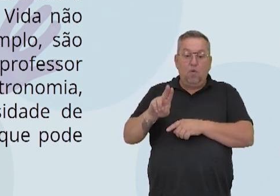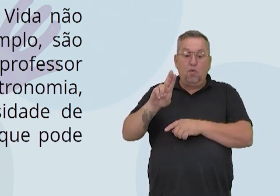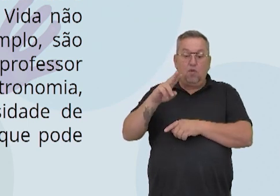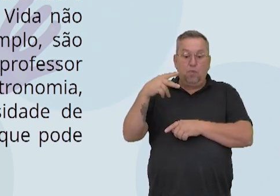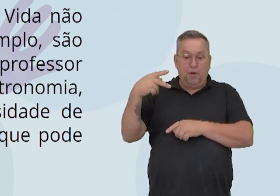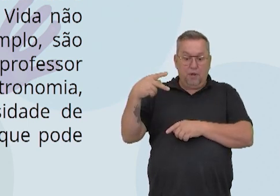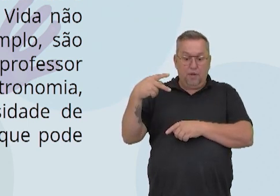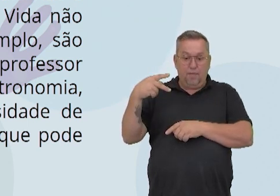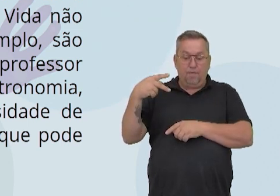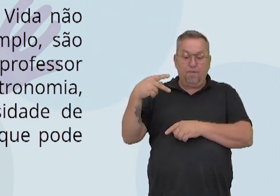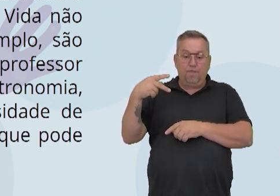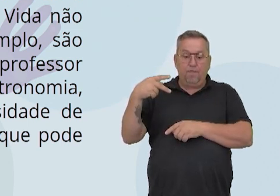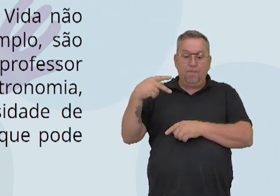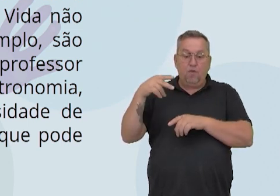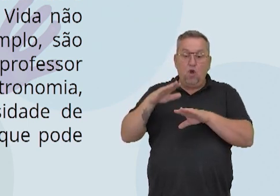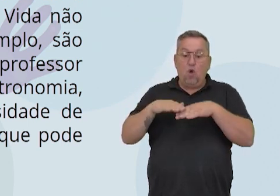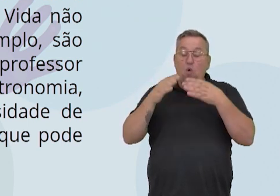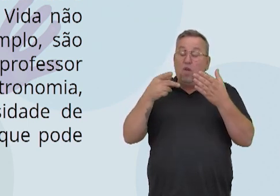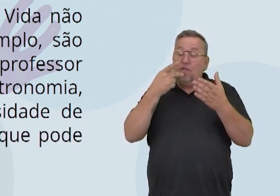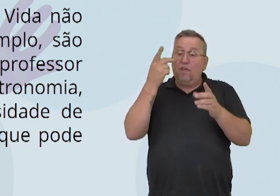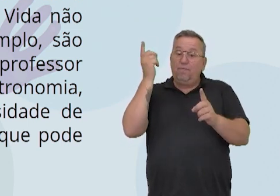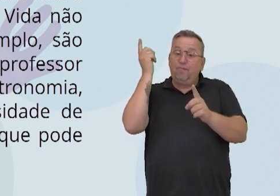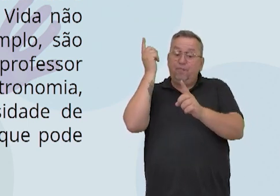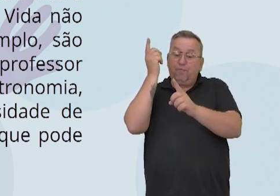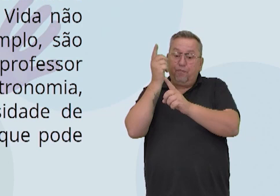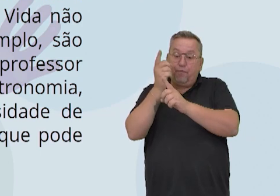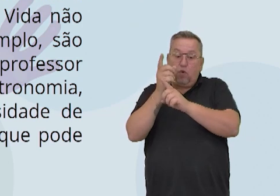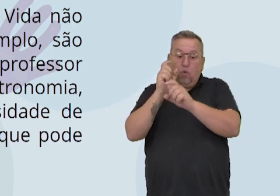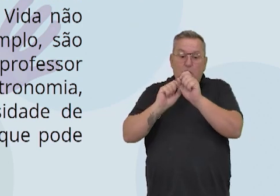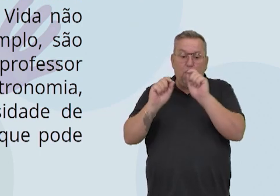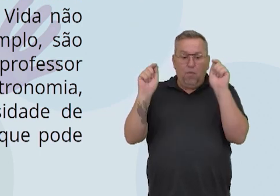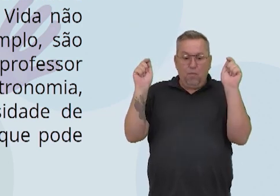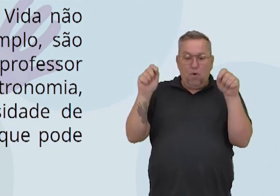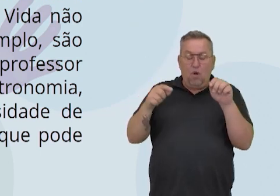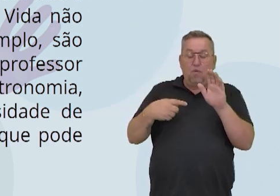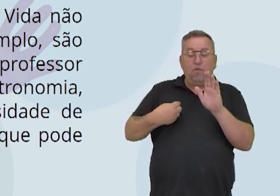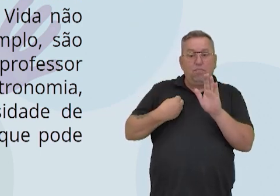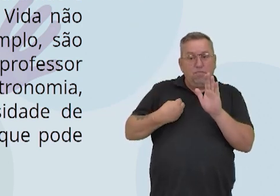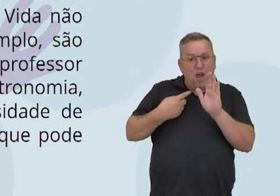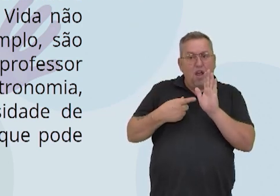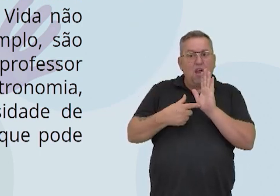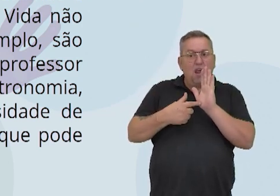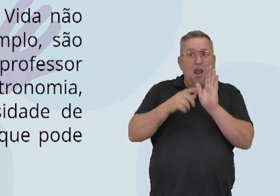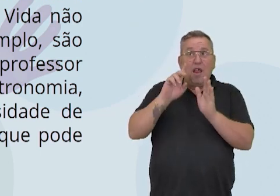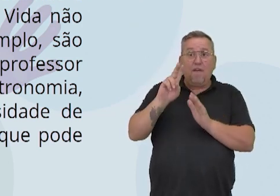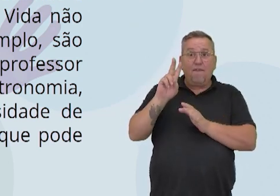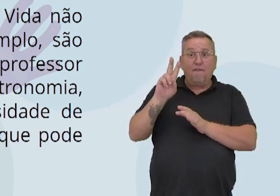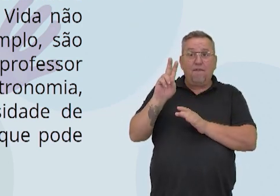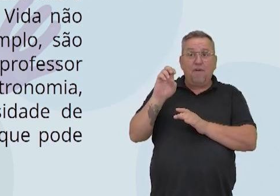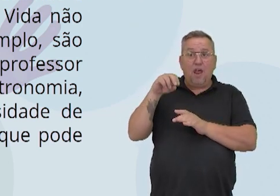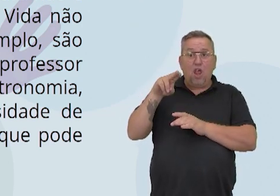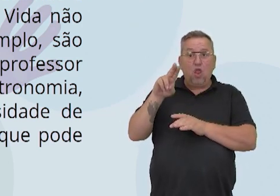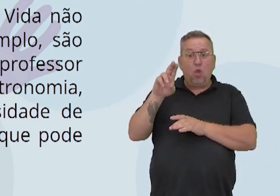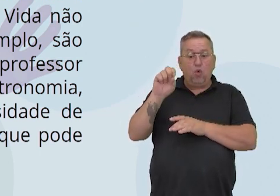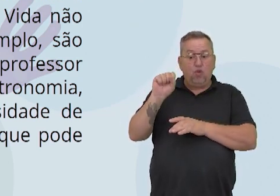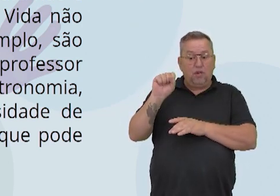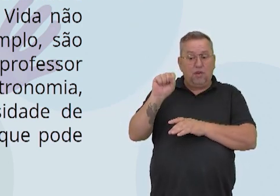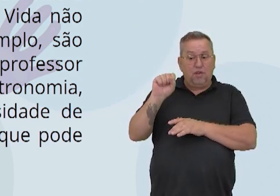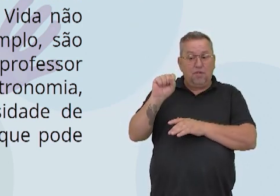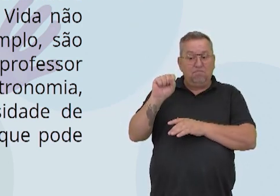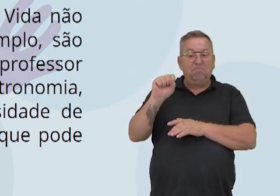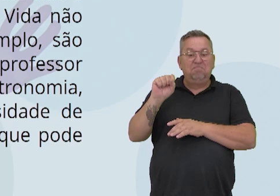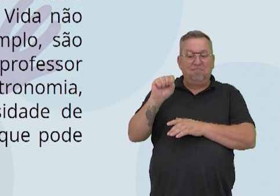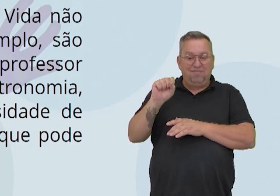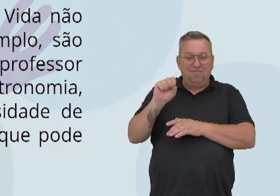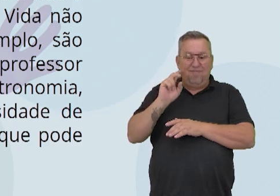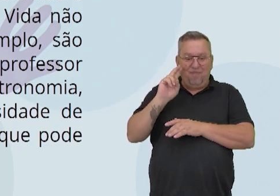São Paulo, USP, ao falar sobre a descoberta que pode indicar a presença de vida em Vênus. Observem